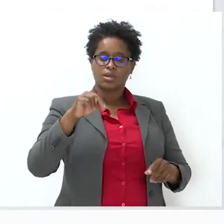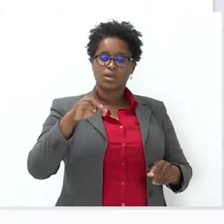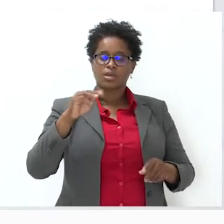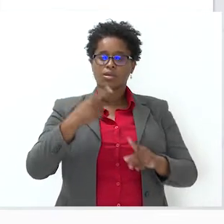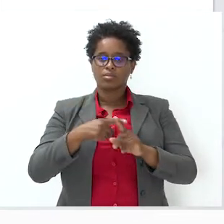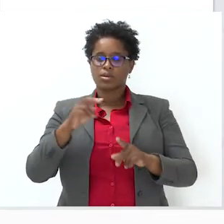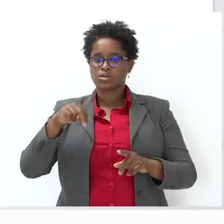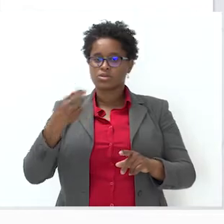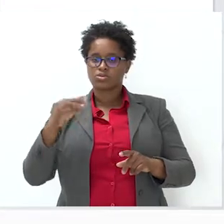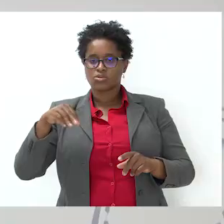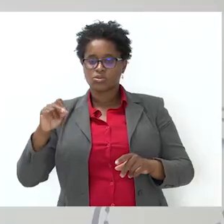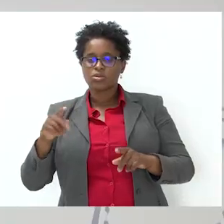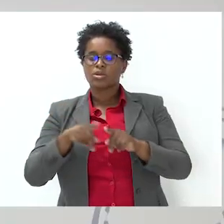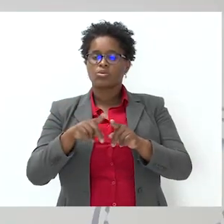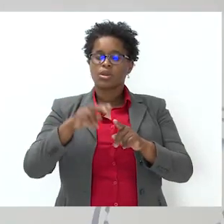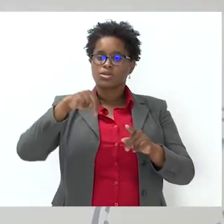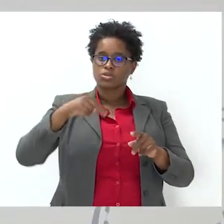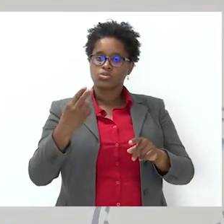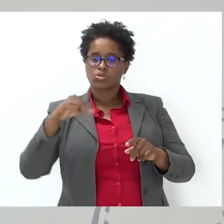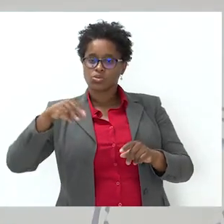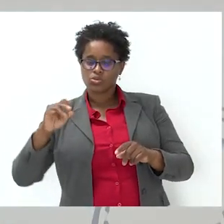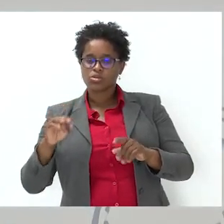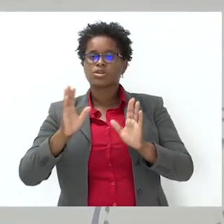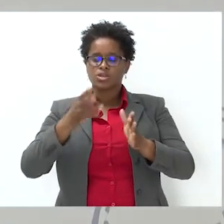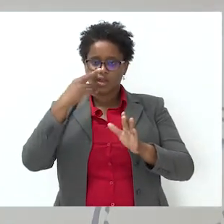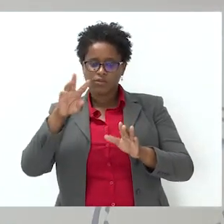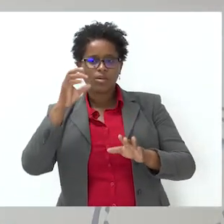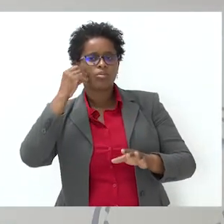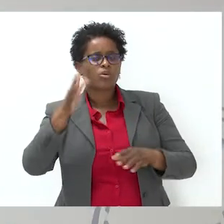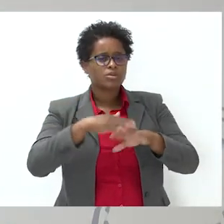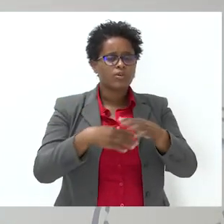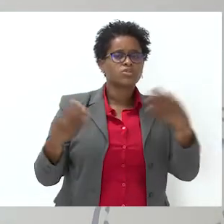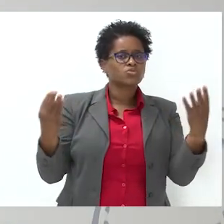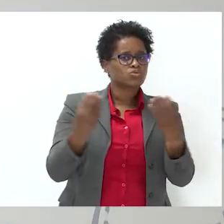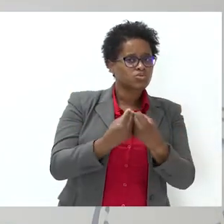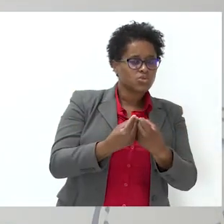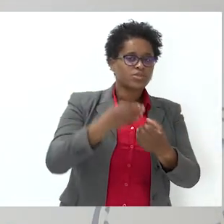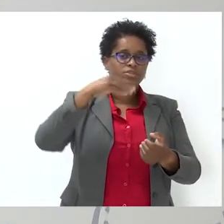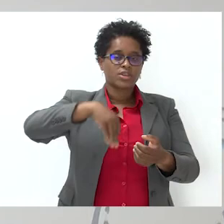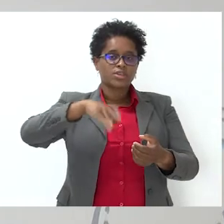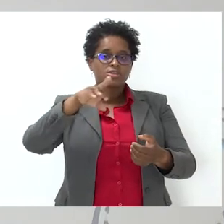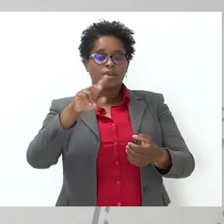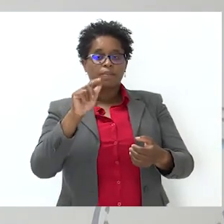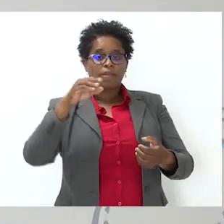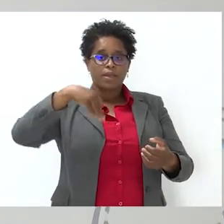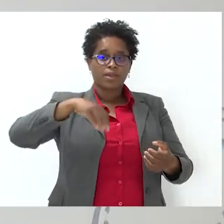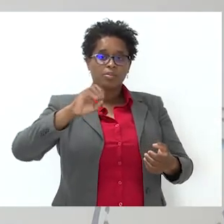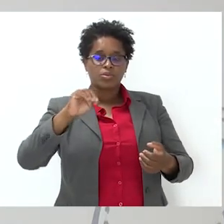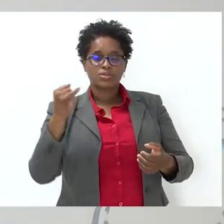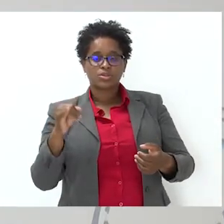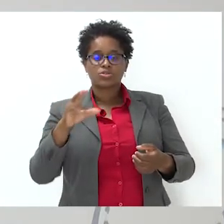igual a numas. Então, já viram como se faz a contração das preposições